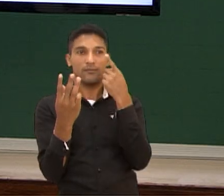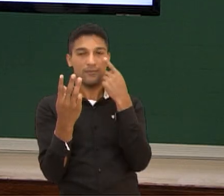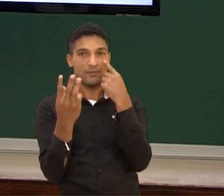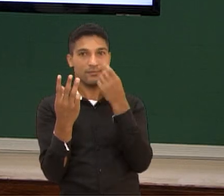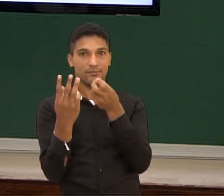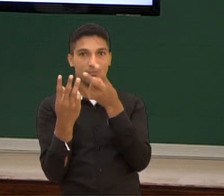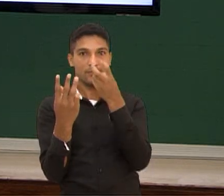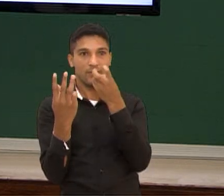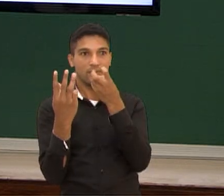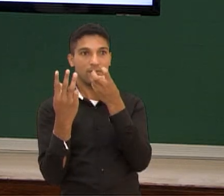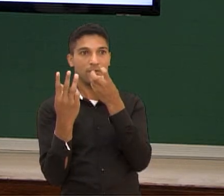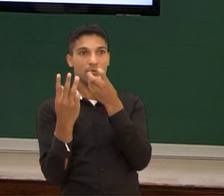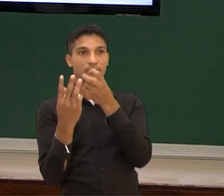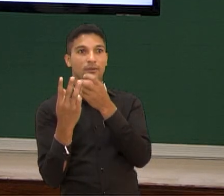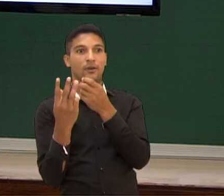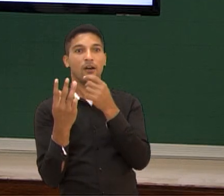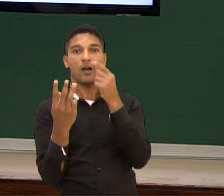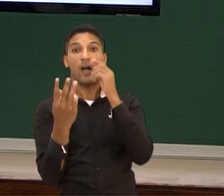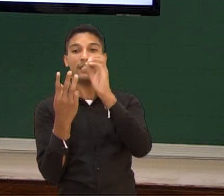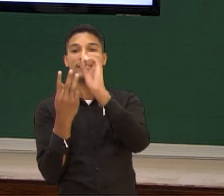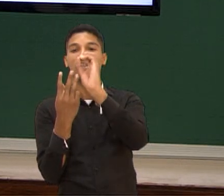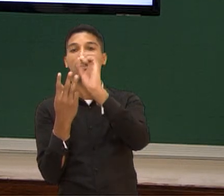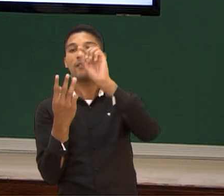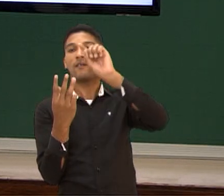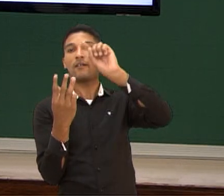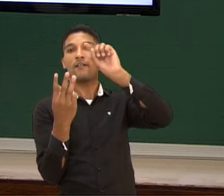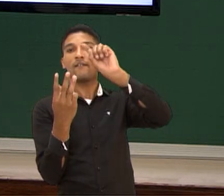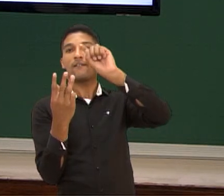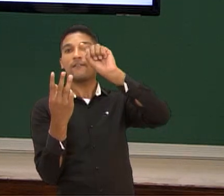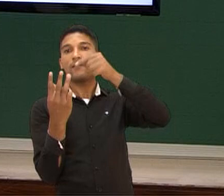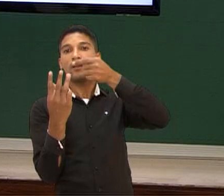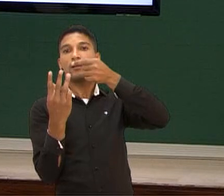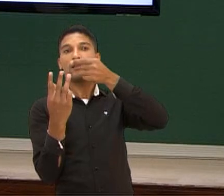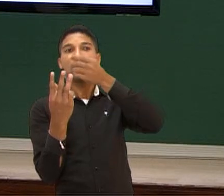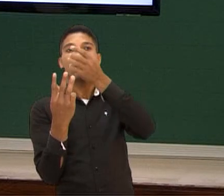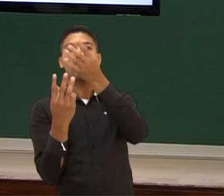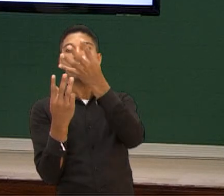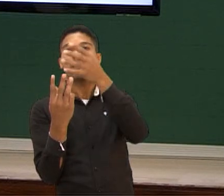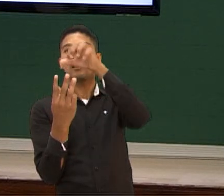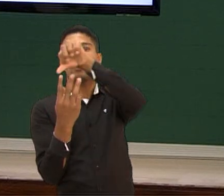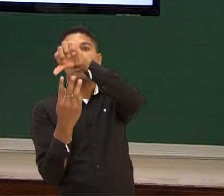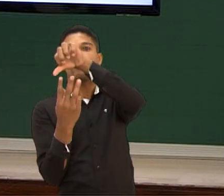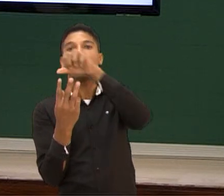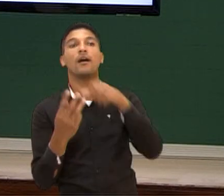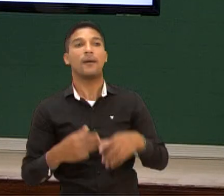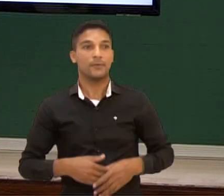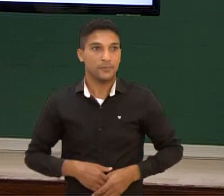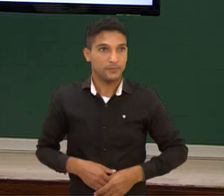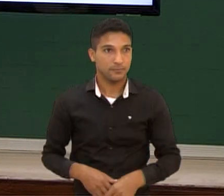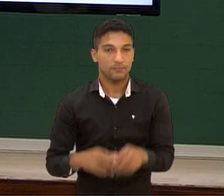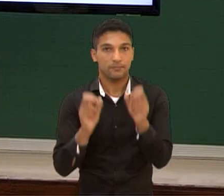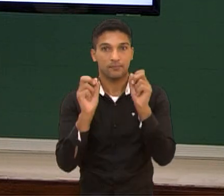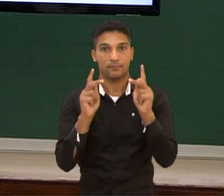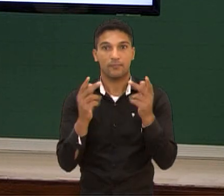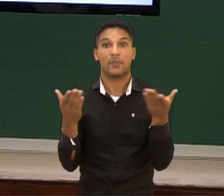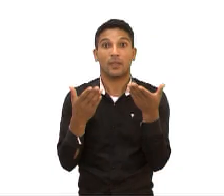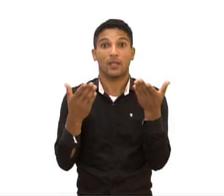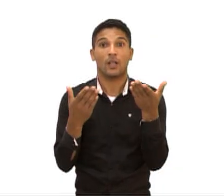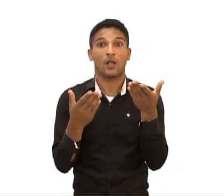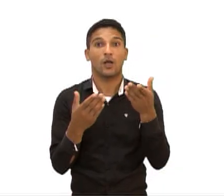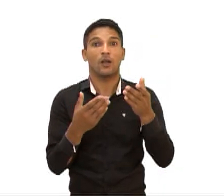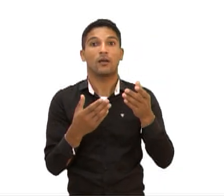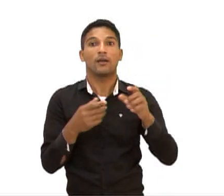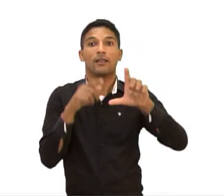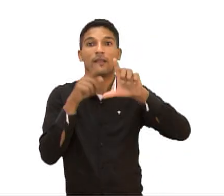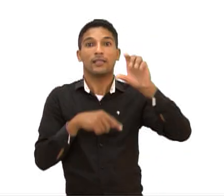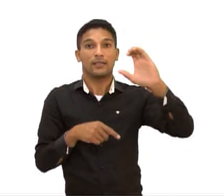vírgula. Por isso que eu preciso colocar o quê? O zero. E indica que ele é menor do que o inteiro, ok? Agora vamos para a nossa letra C e a